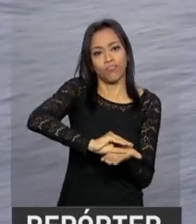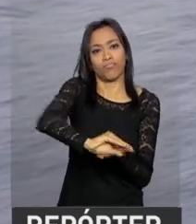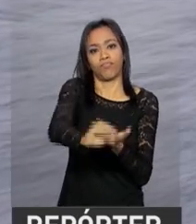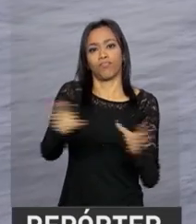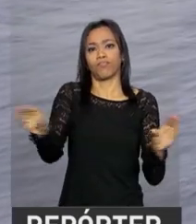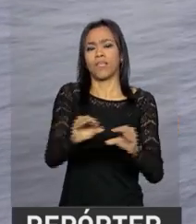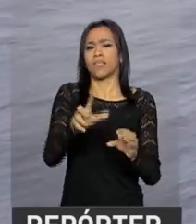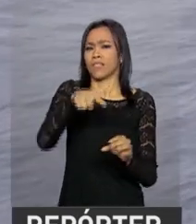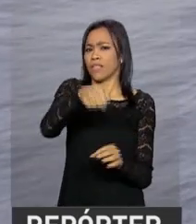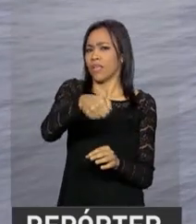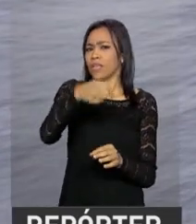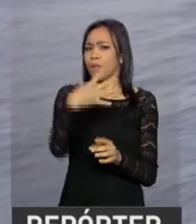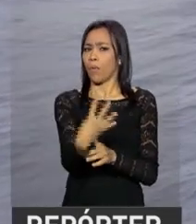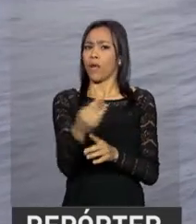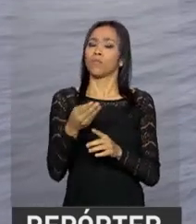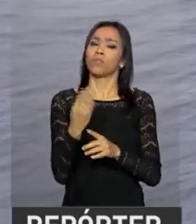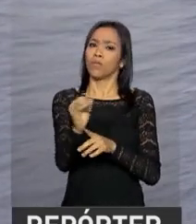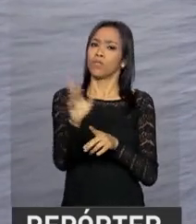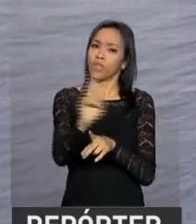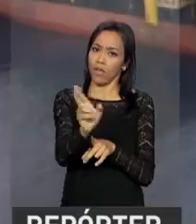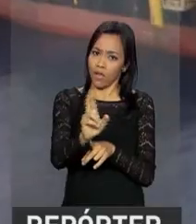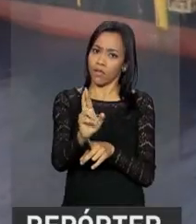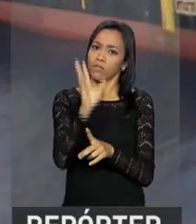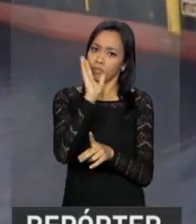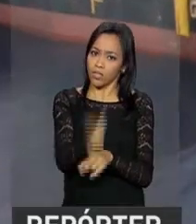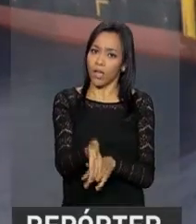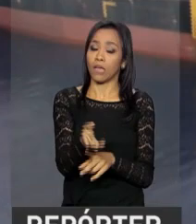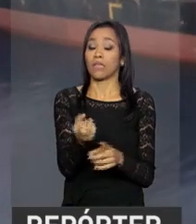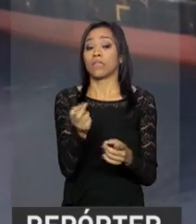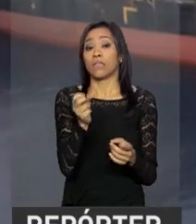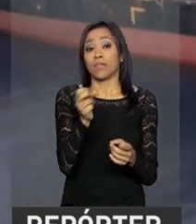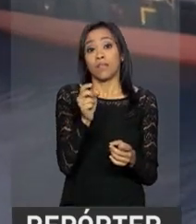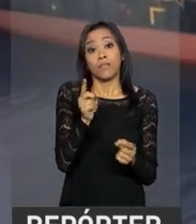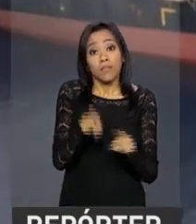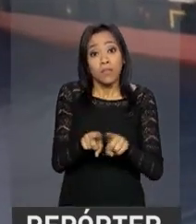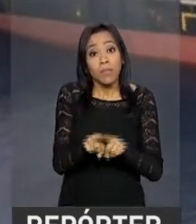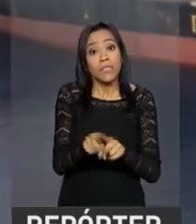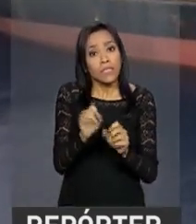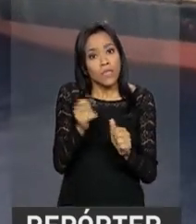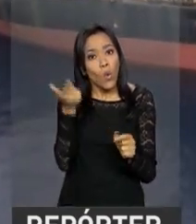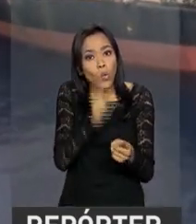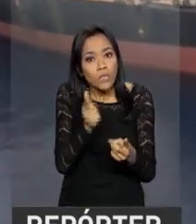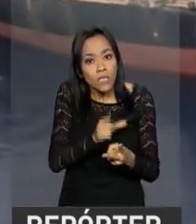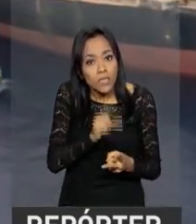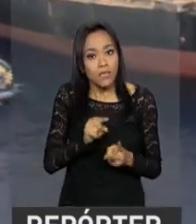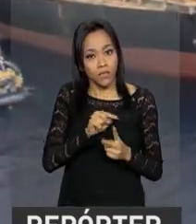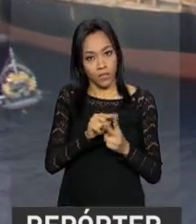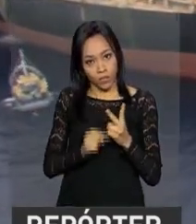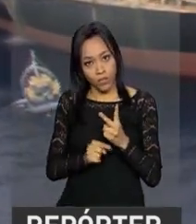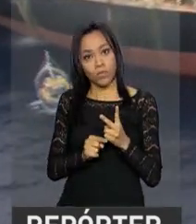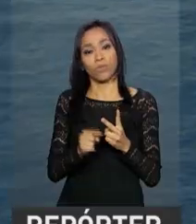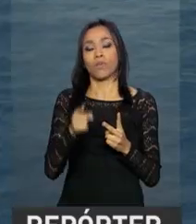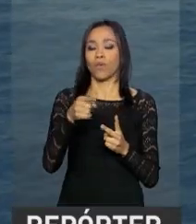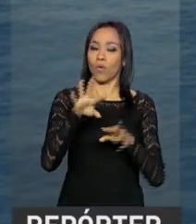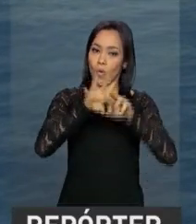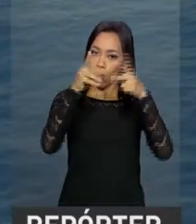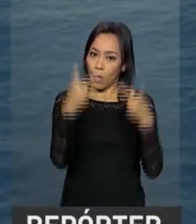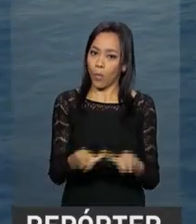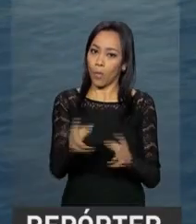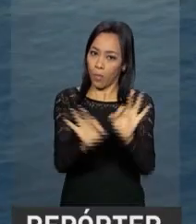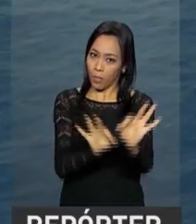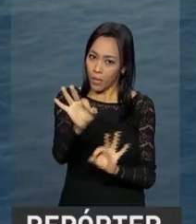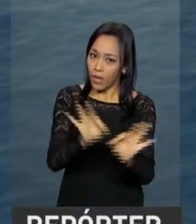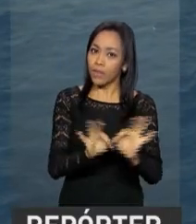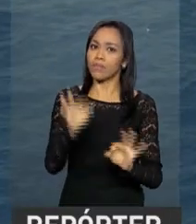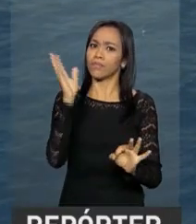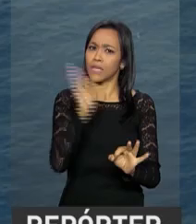de R$74 bilhões previstos. Caso seguido à risca, o plano pode tornar a Petrobras uma das